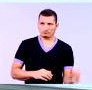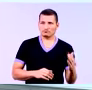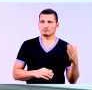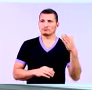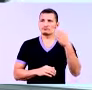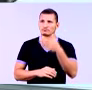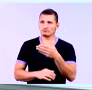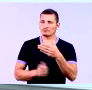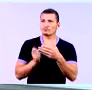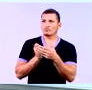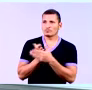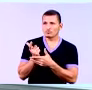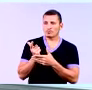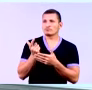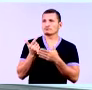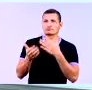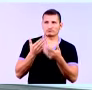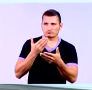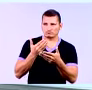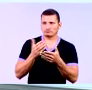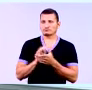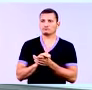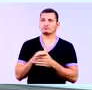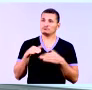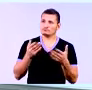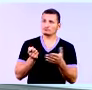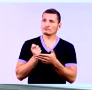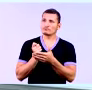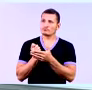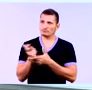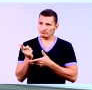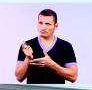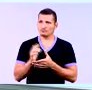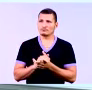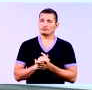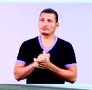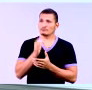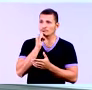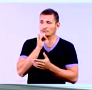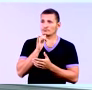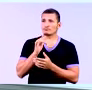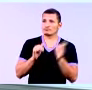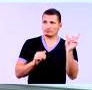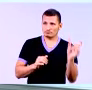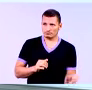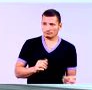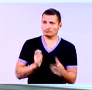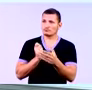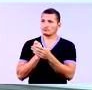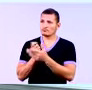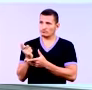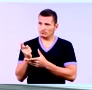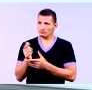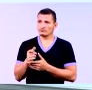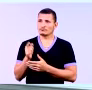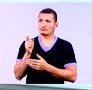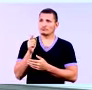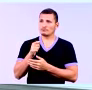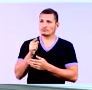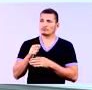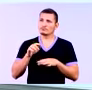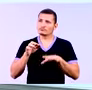comprar um determinado eletrodoméstico, né? Então ele compra um eletrodoméstico. No momento que o cliente compra esse eletrodoméstico, no momento que está sendo registrado